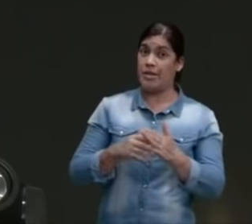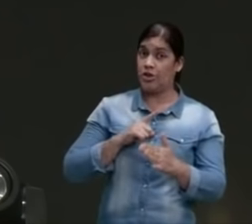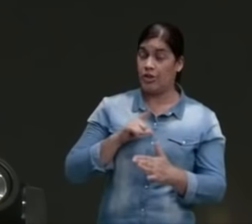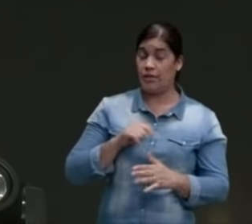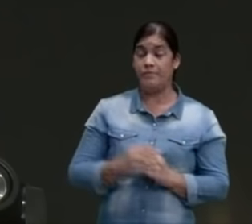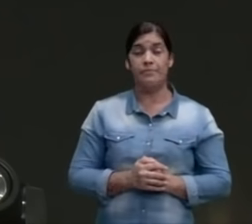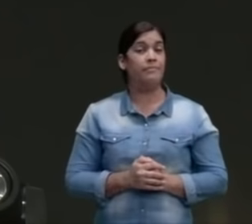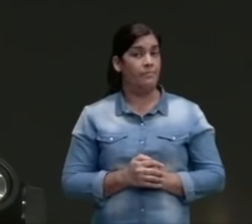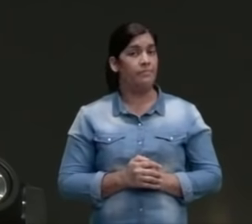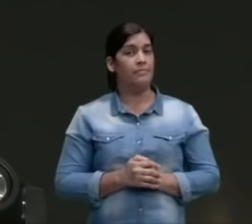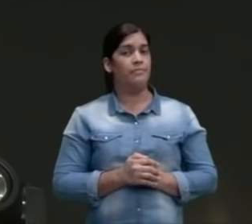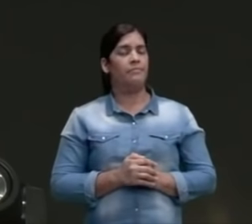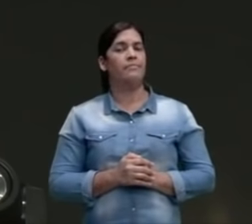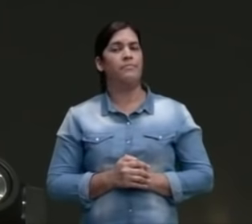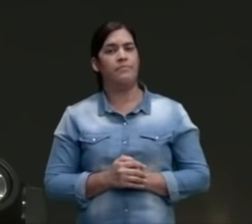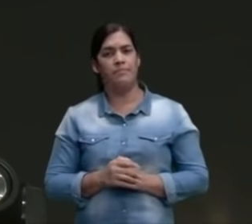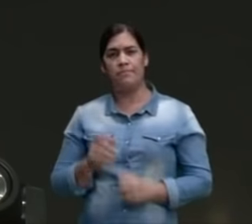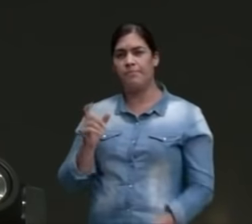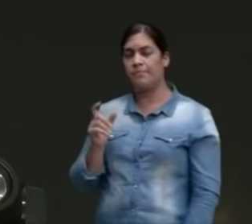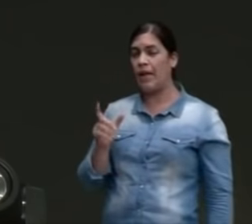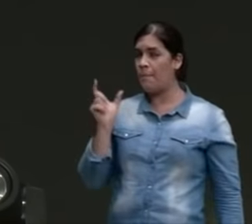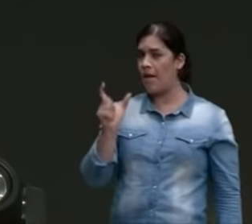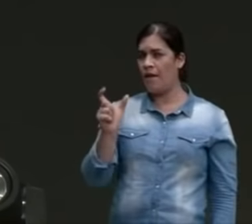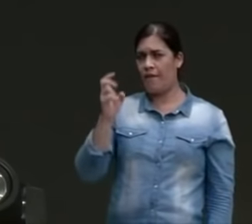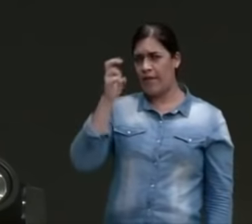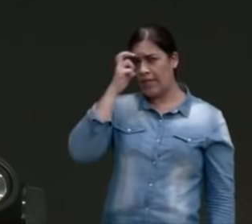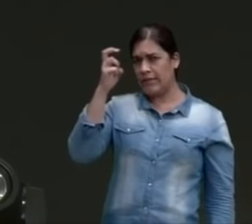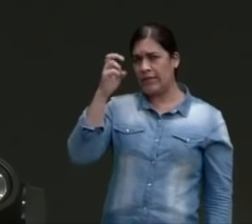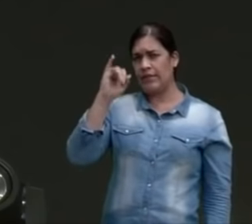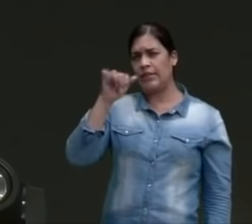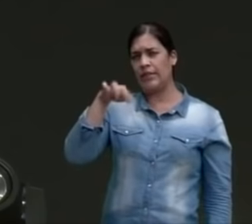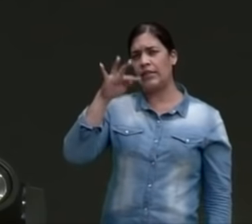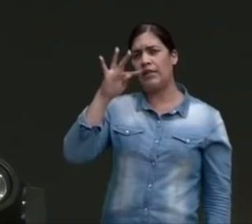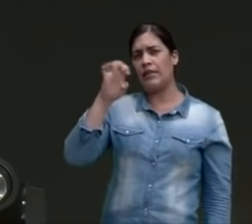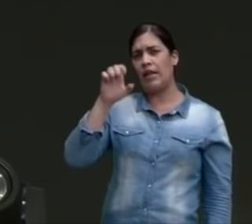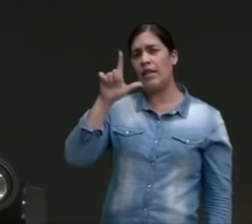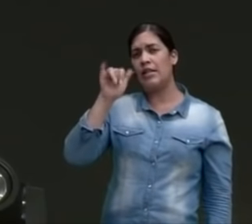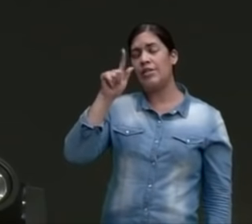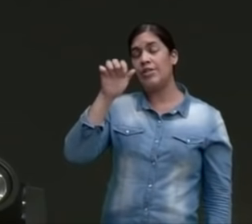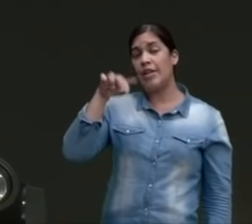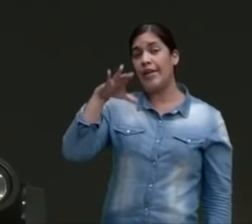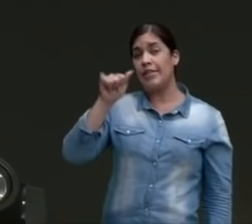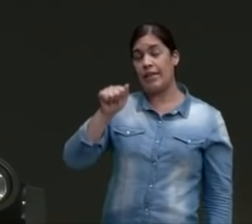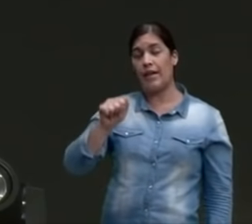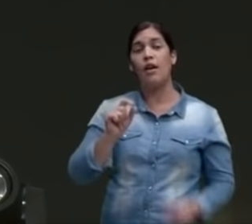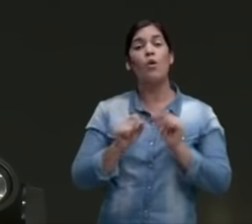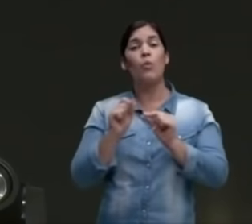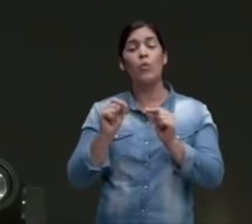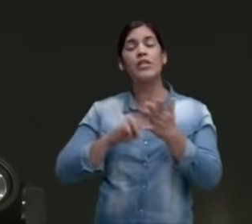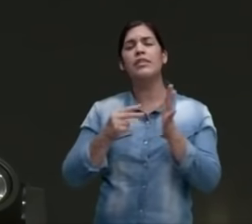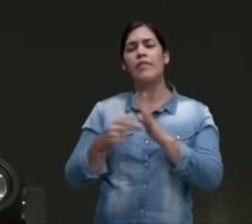Por quê? A palavra inteligência significa assim, ó, capacidade de resolver